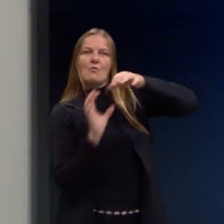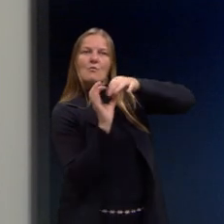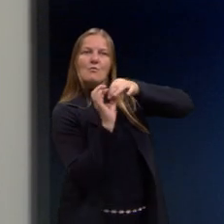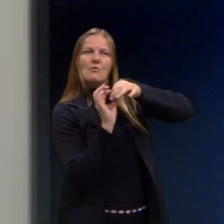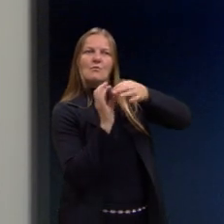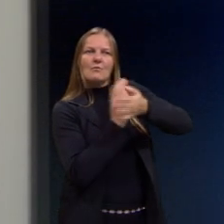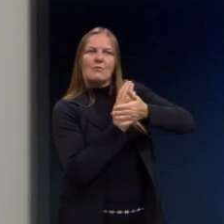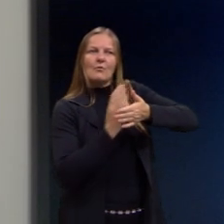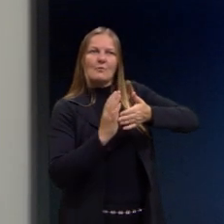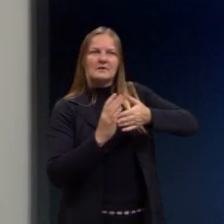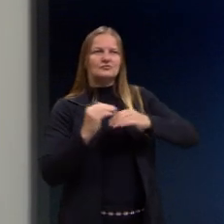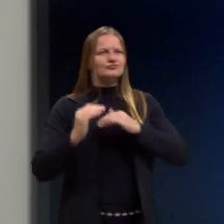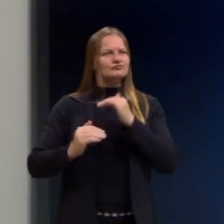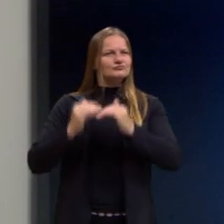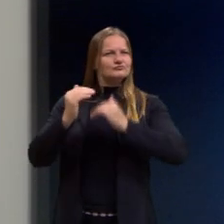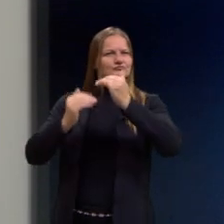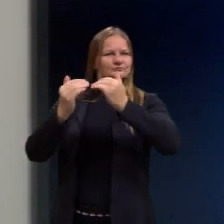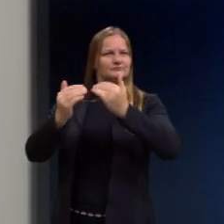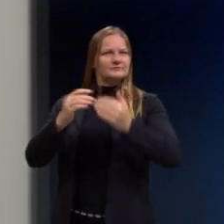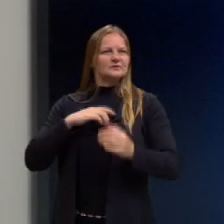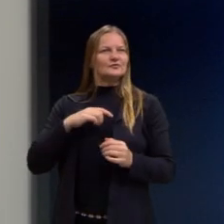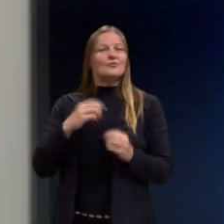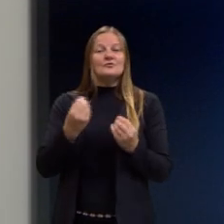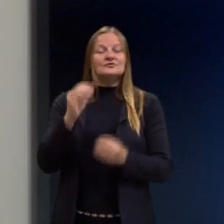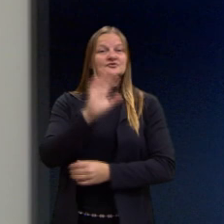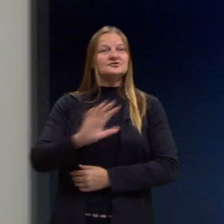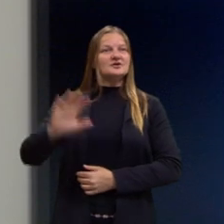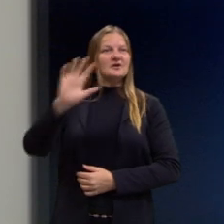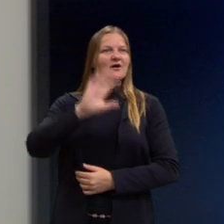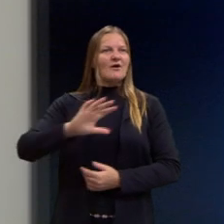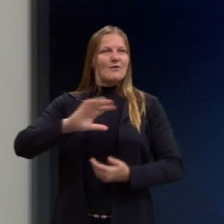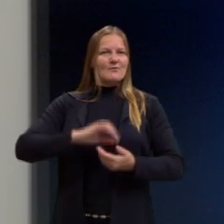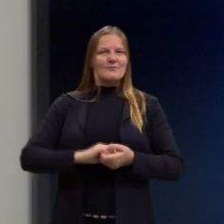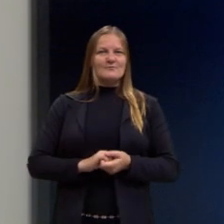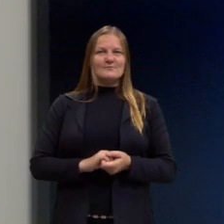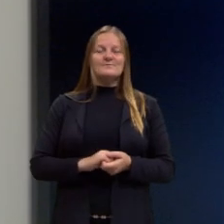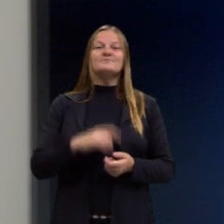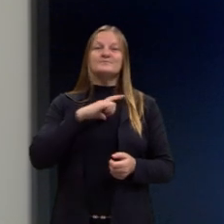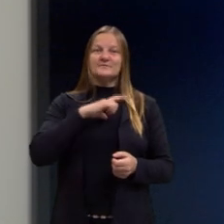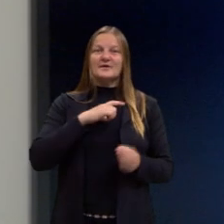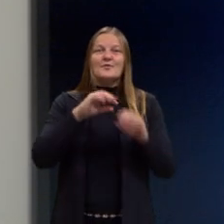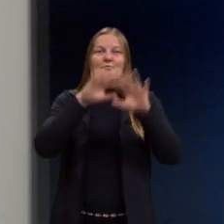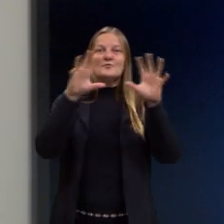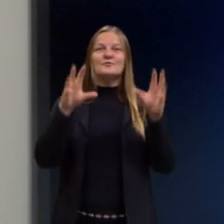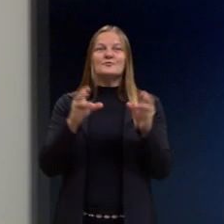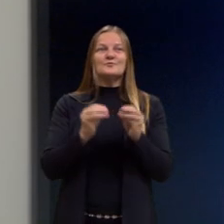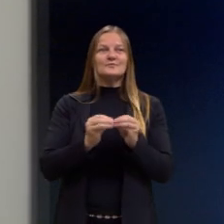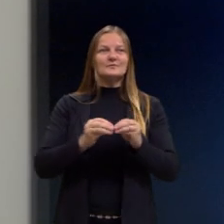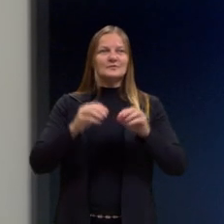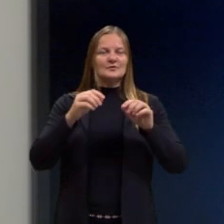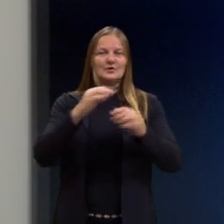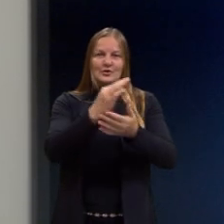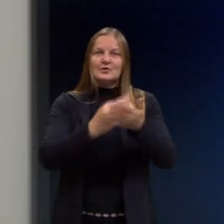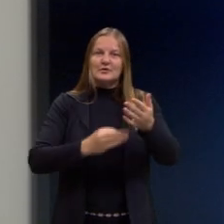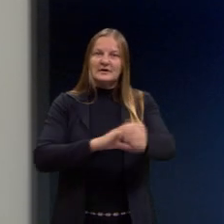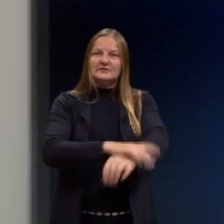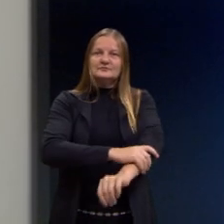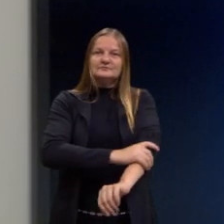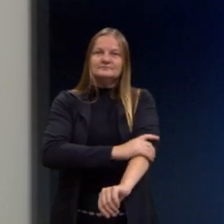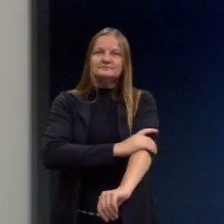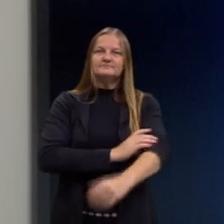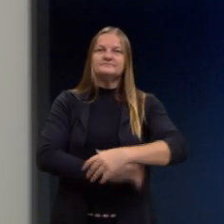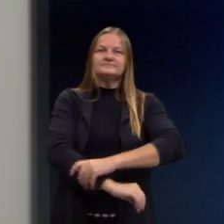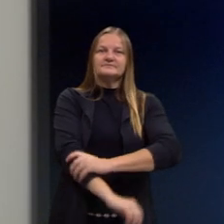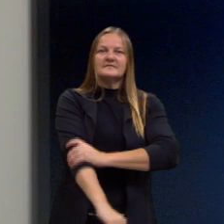e o desenvolvimento né de maneira geral e para concluir o texto dissertativo-argumentativo